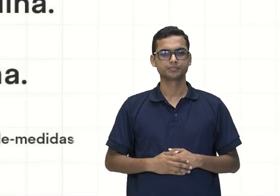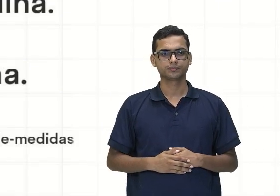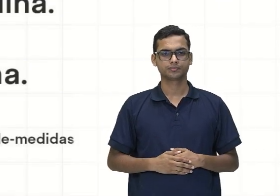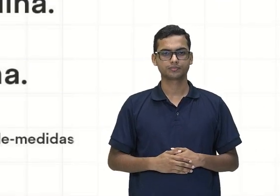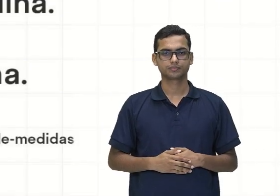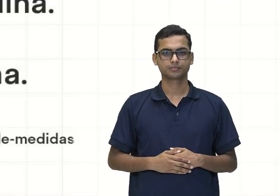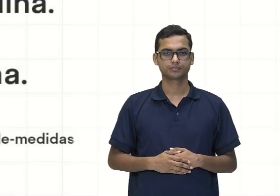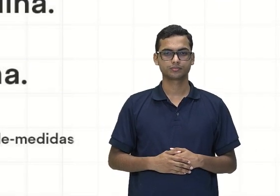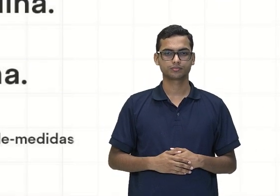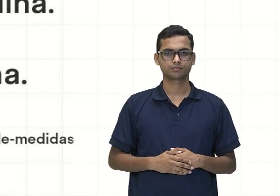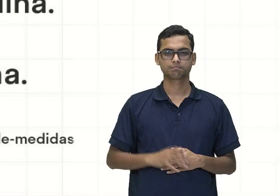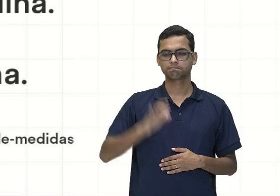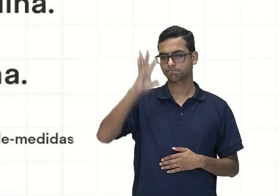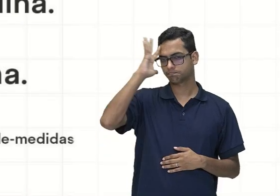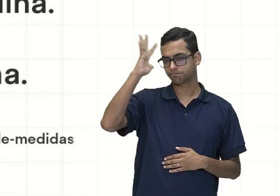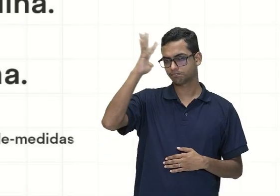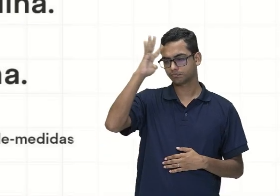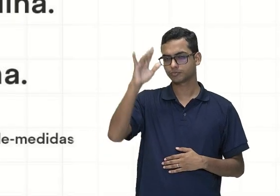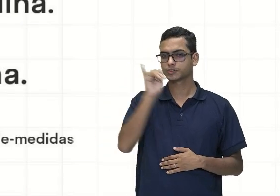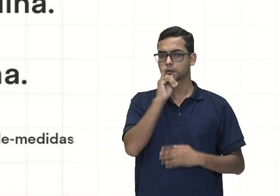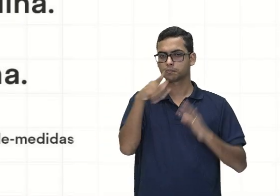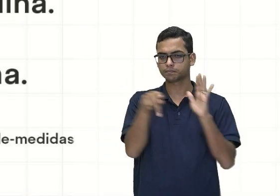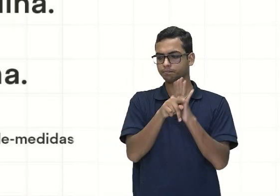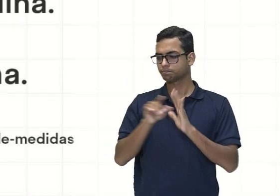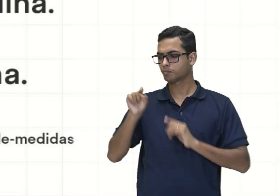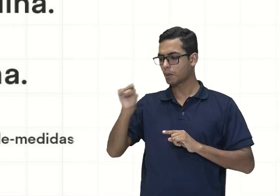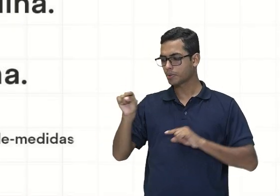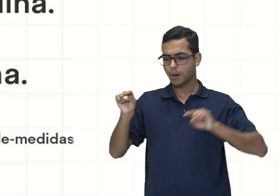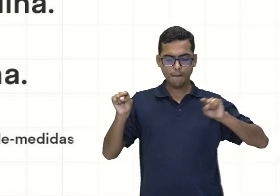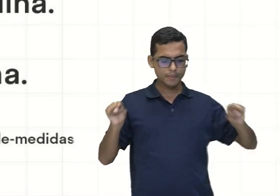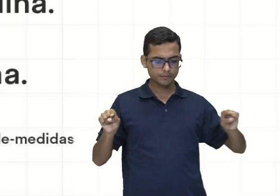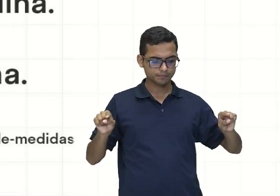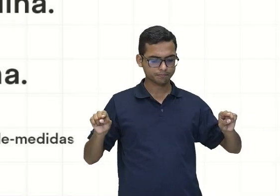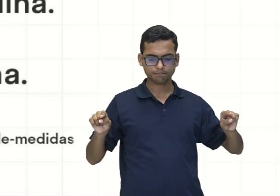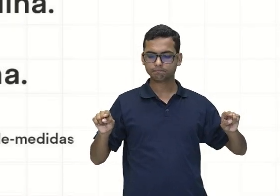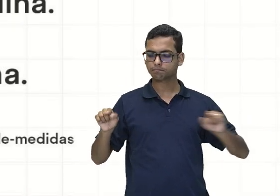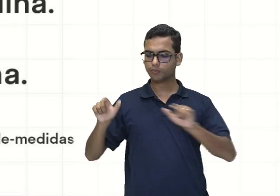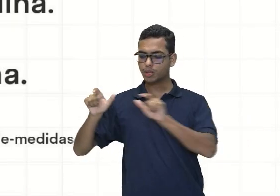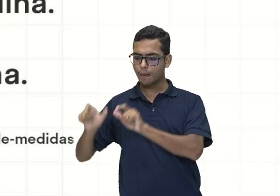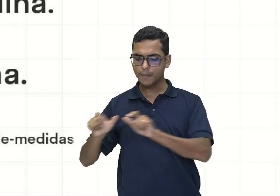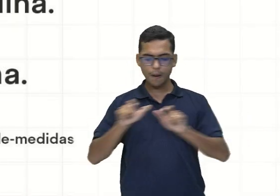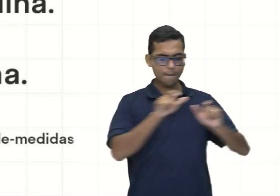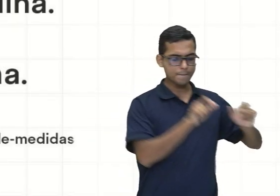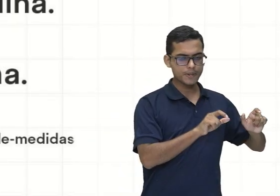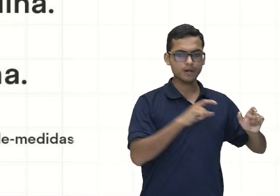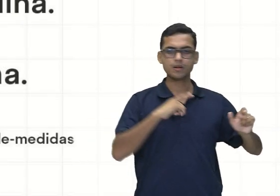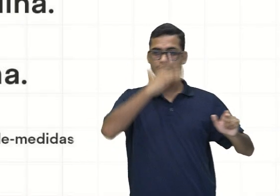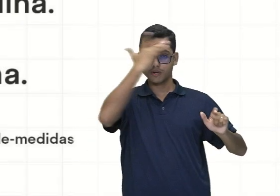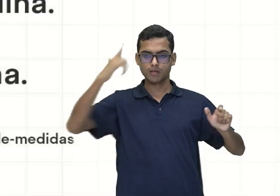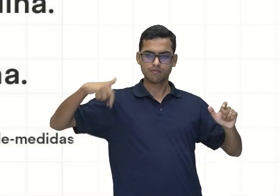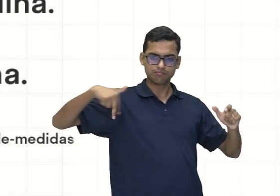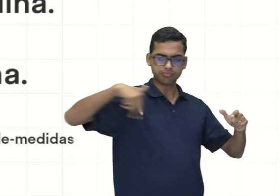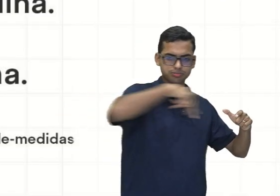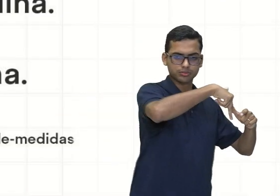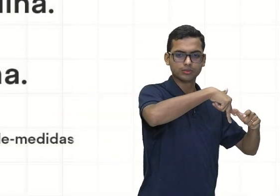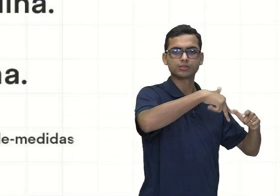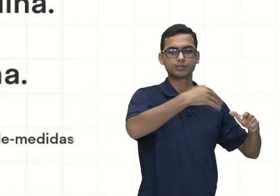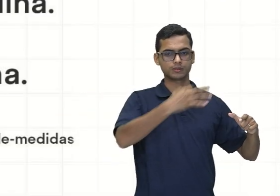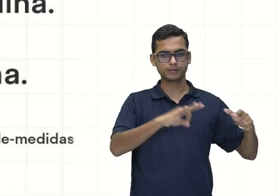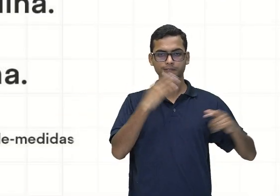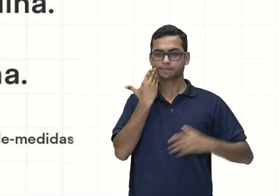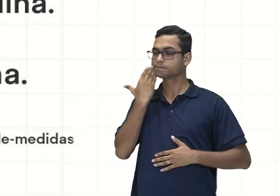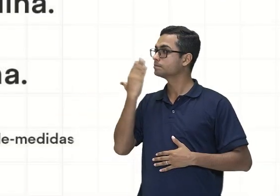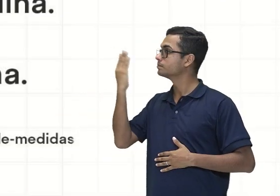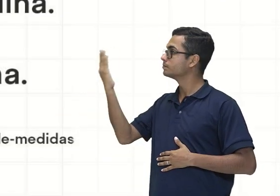andando, né? Vou colocar aqui como se fosse um percurso. Até este outro ponto, o nosso